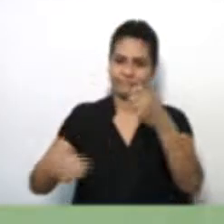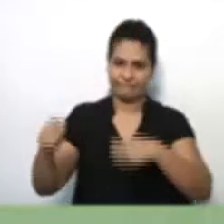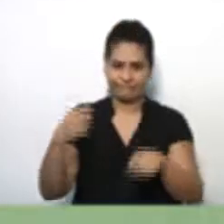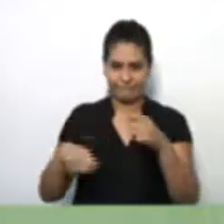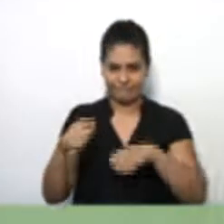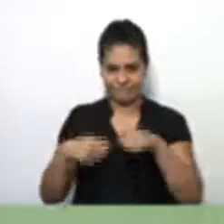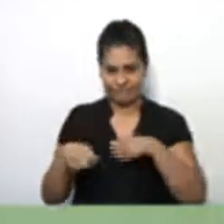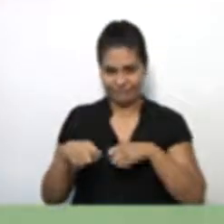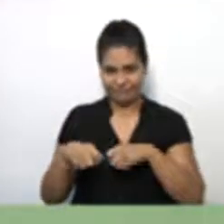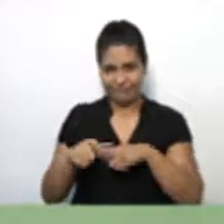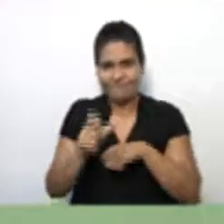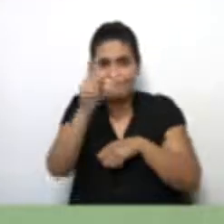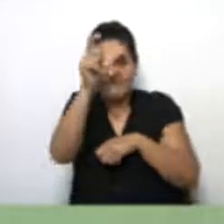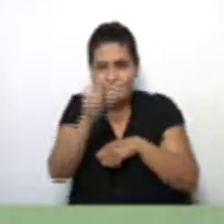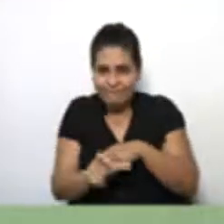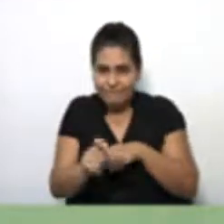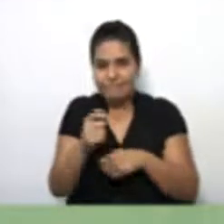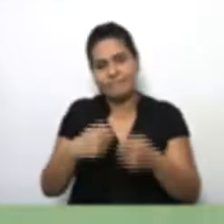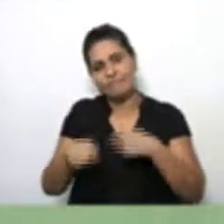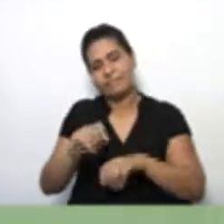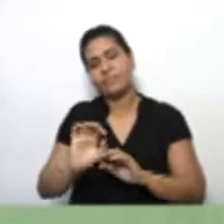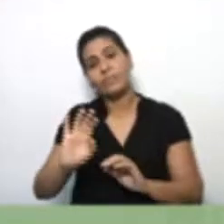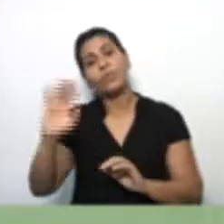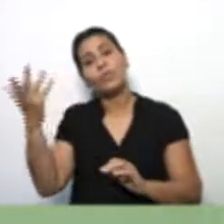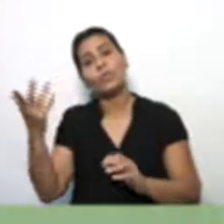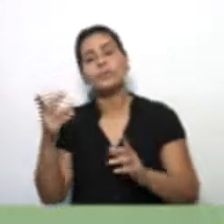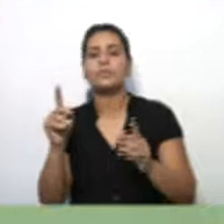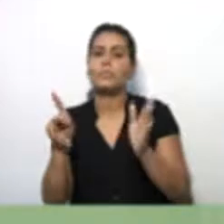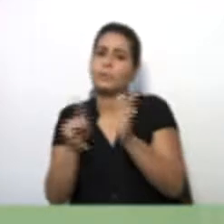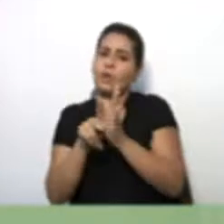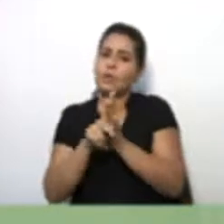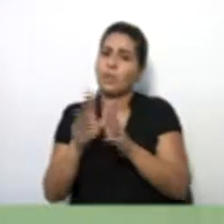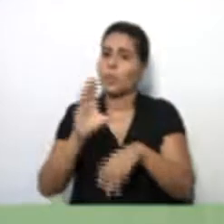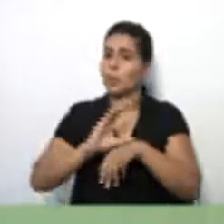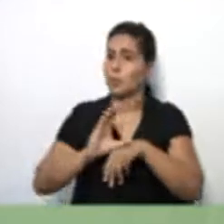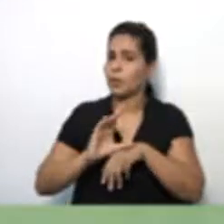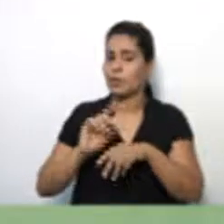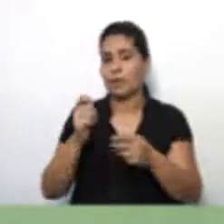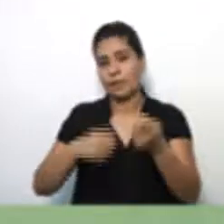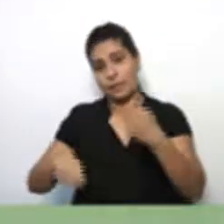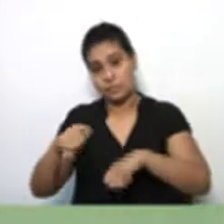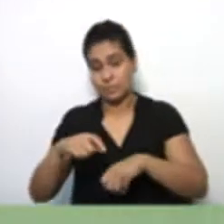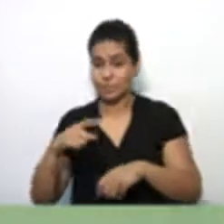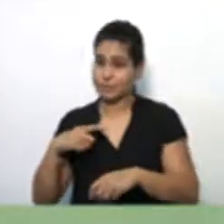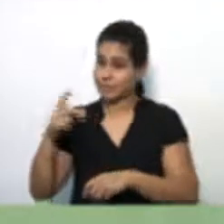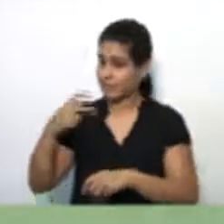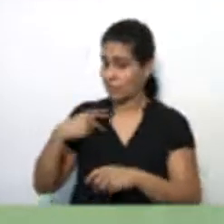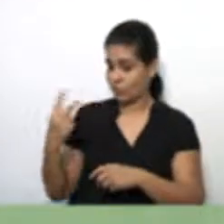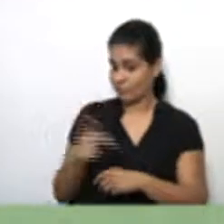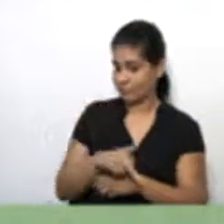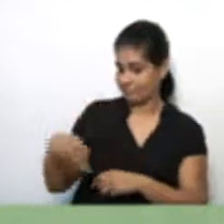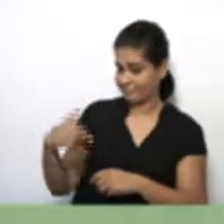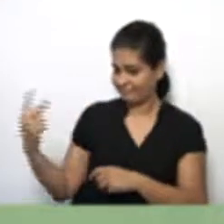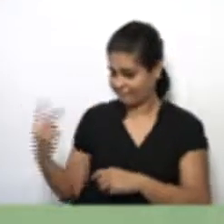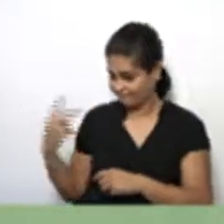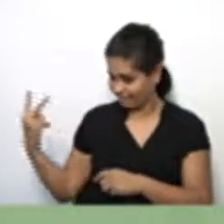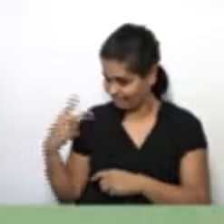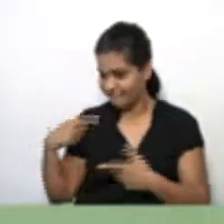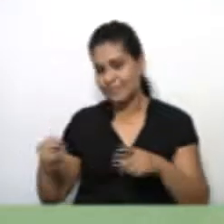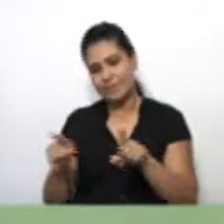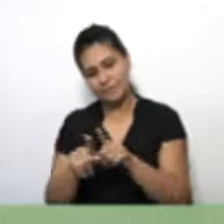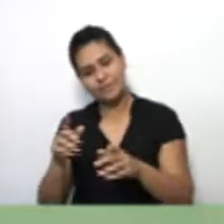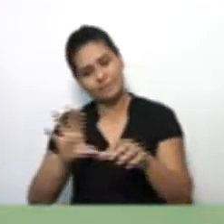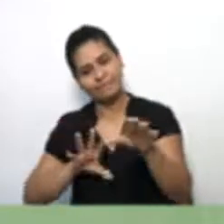Administradores, né? Por meio do quê? Da administração, essa ciência maravilhosa que eu e o glorioso professor Everton aqui